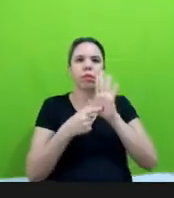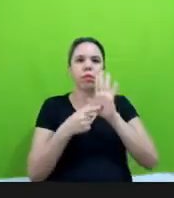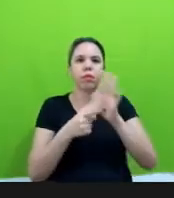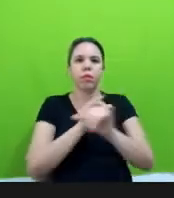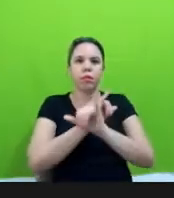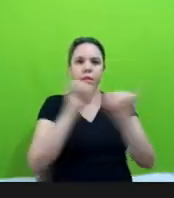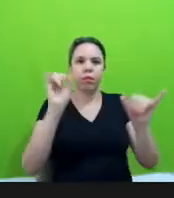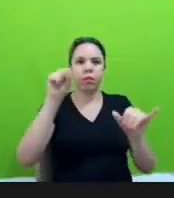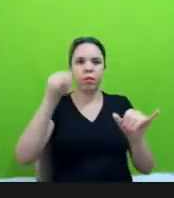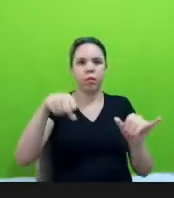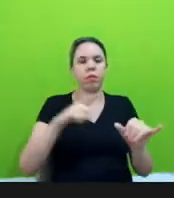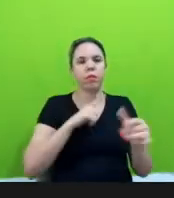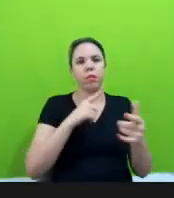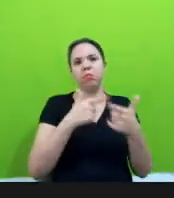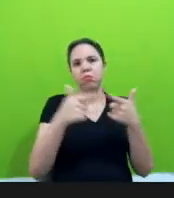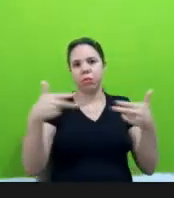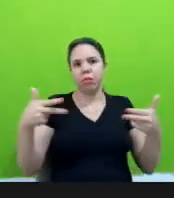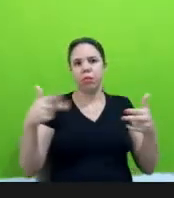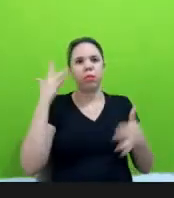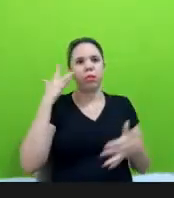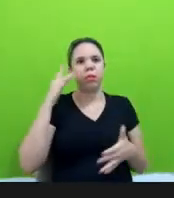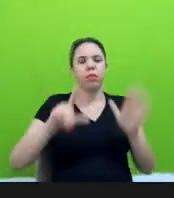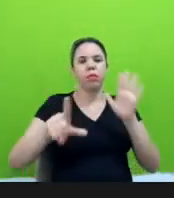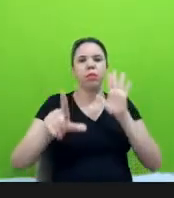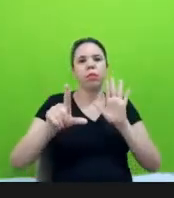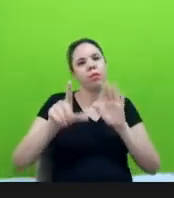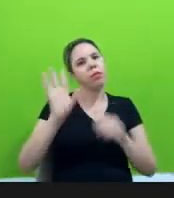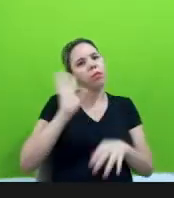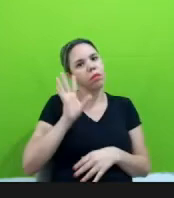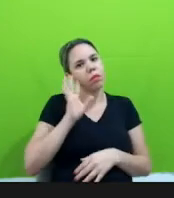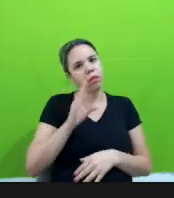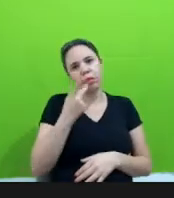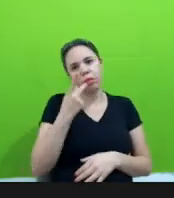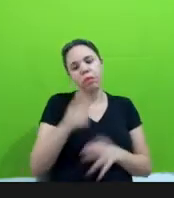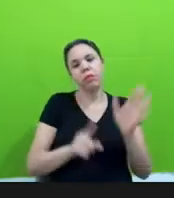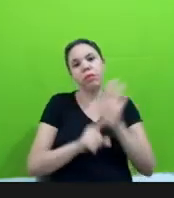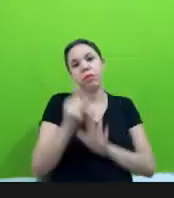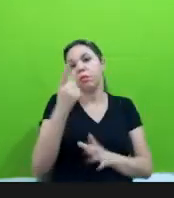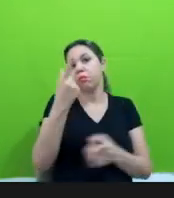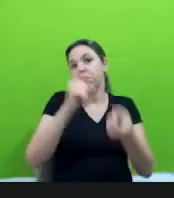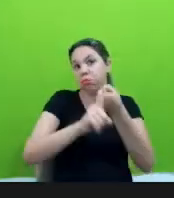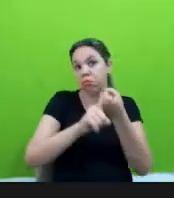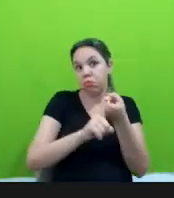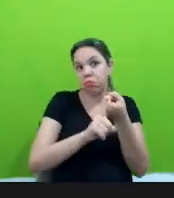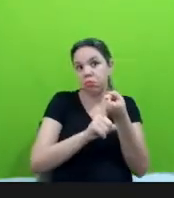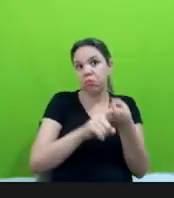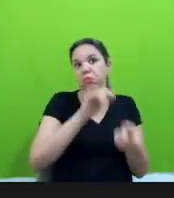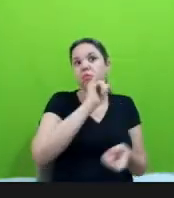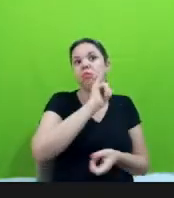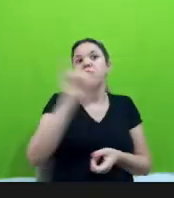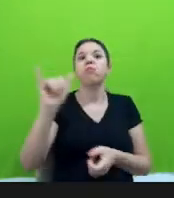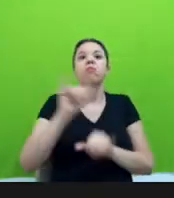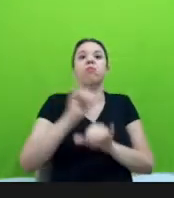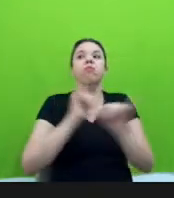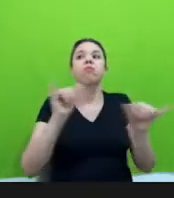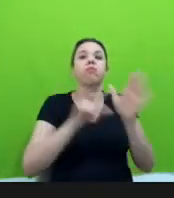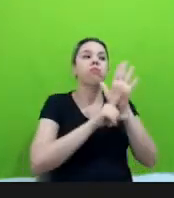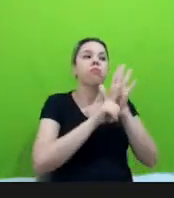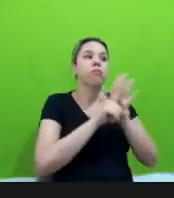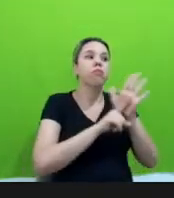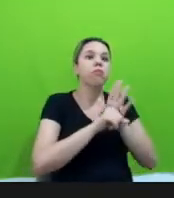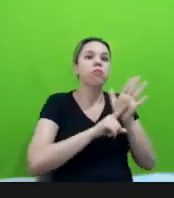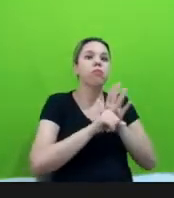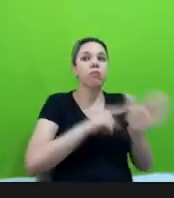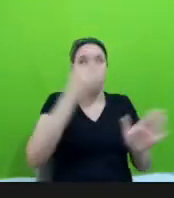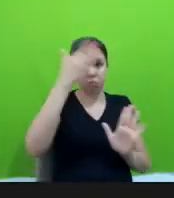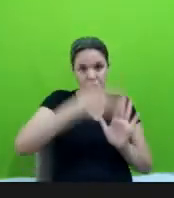há muitos casos. Então, acho que é legal falar isso para o Plínio, que fez uma pergunta. Pô, não tem uma punição, mas a informação que era buscada ser revelada, isso